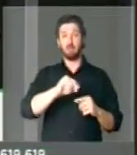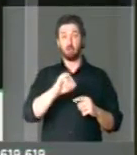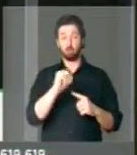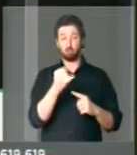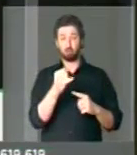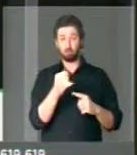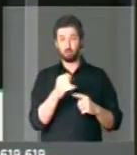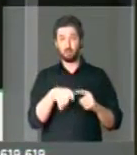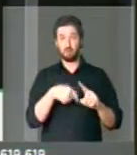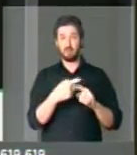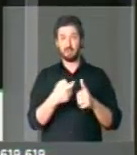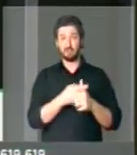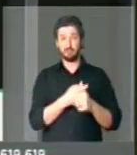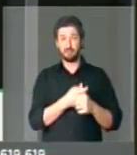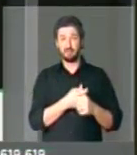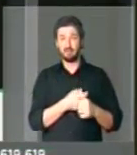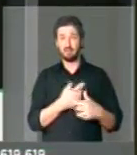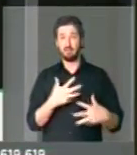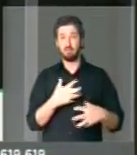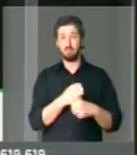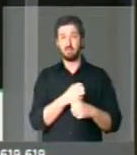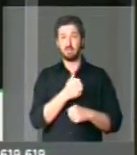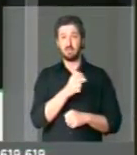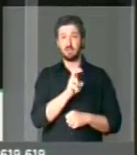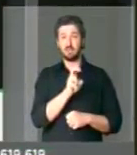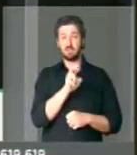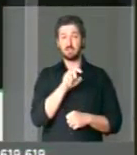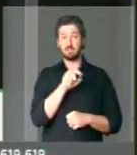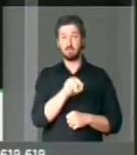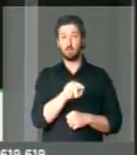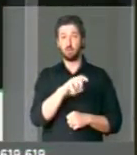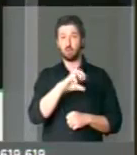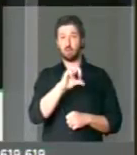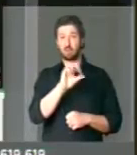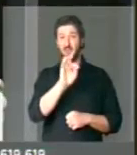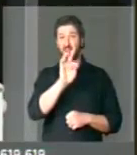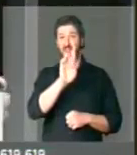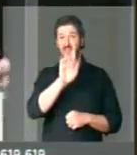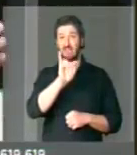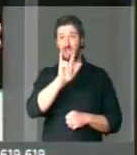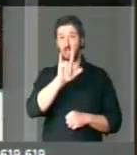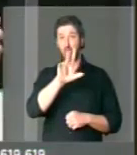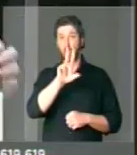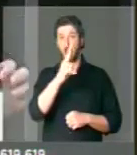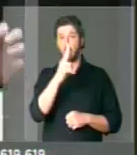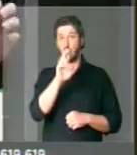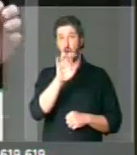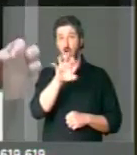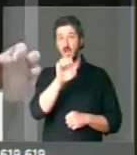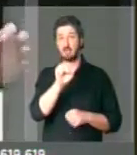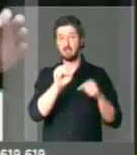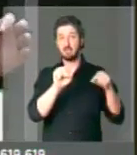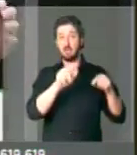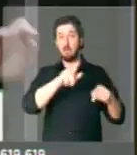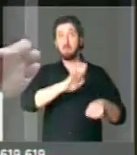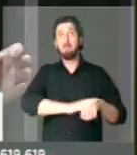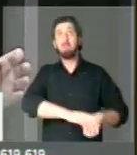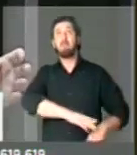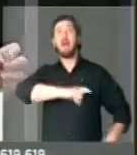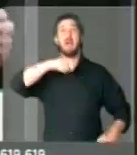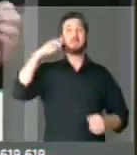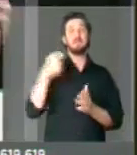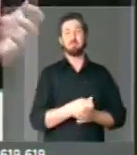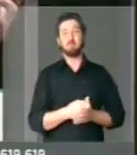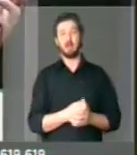de juros e amortização da dívida, 15,9 trilhões de reais. Aliás, foi quem mais pagou